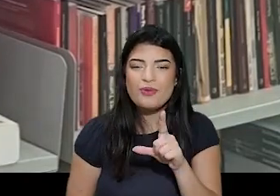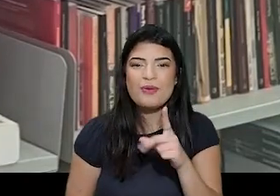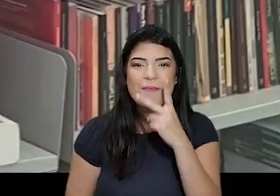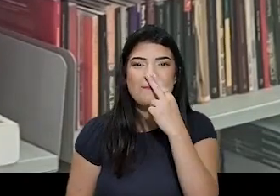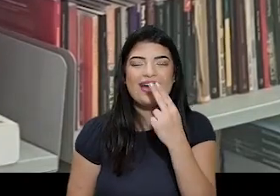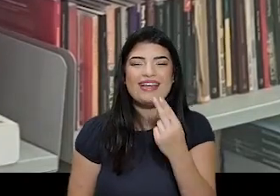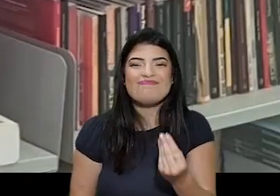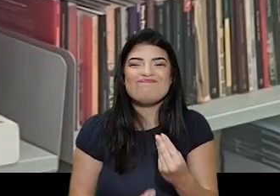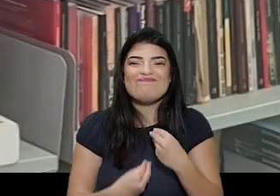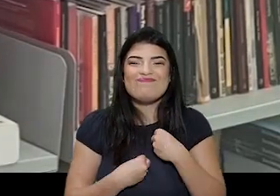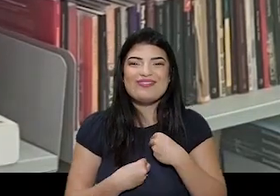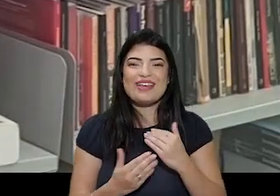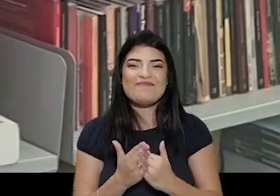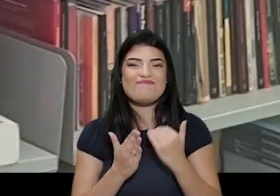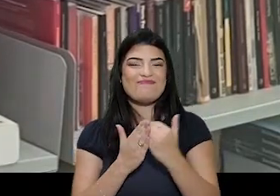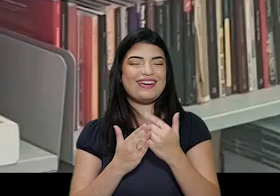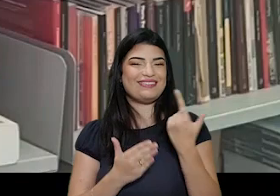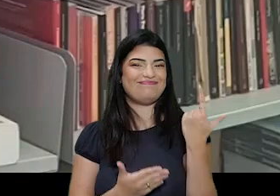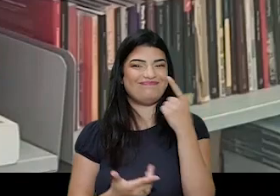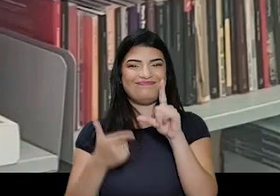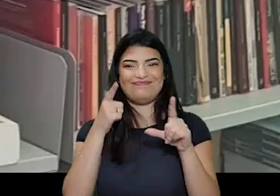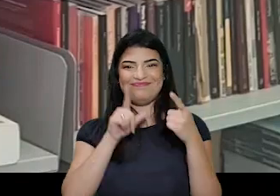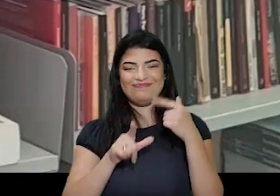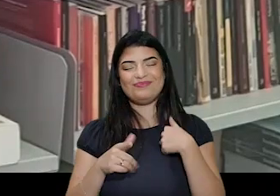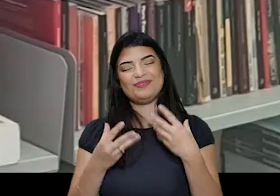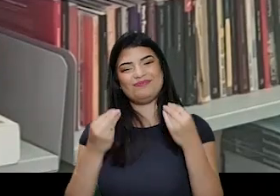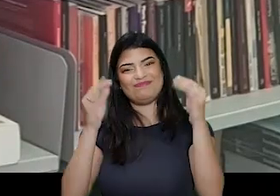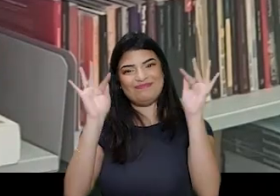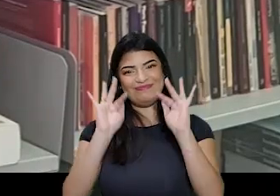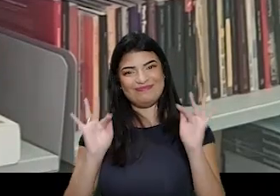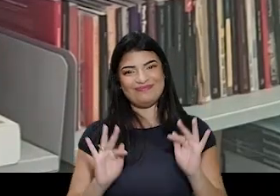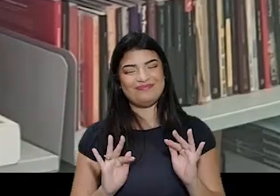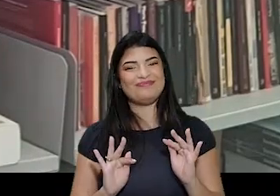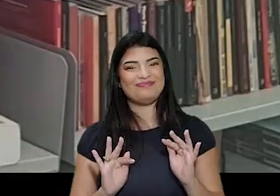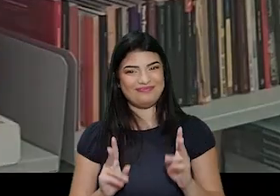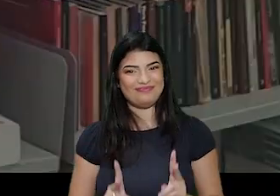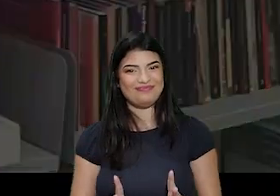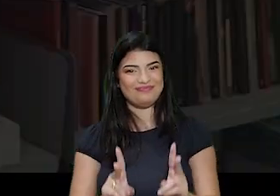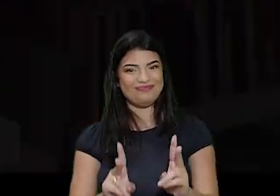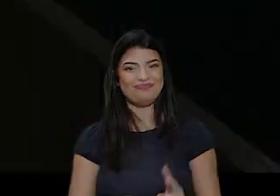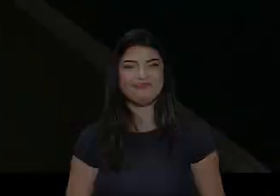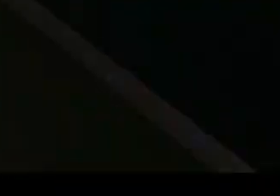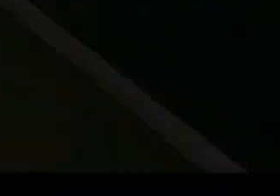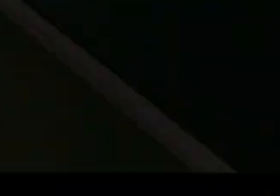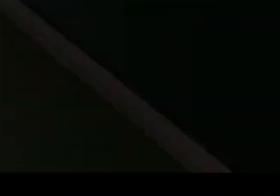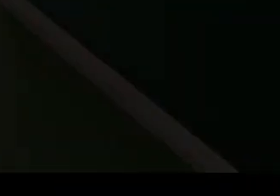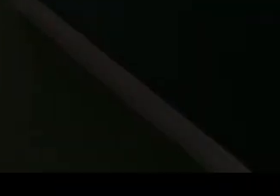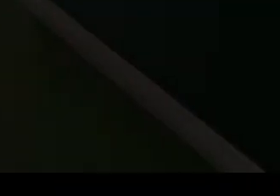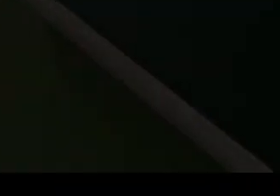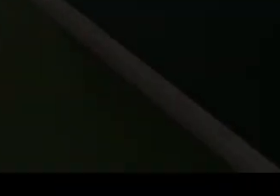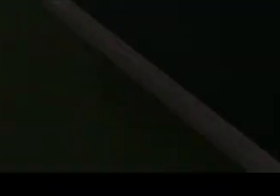ama, a gente se torna muito bem realizado. E eu fico muito feliz com tudo isso.